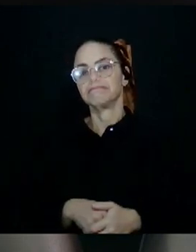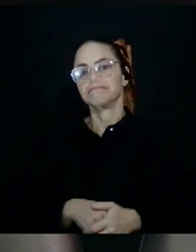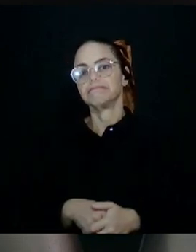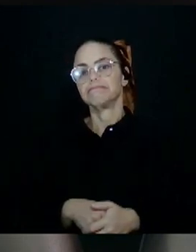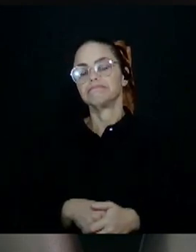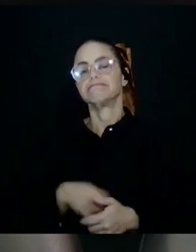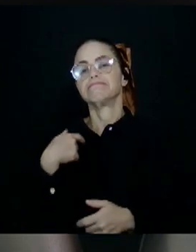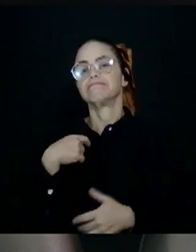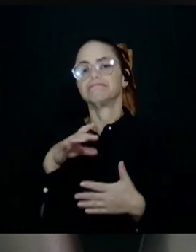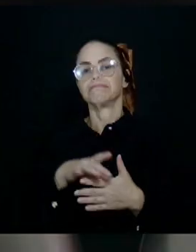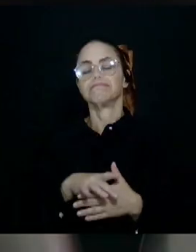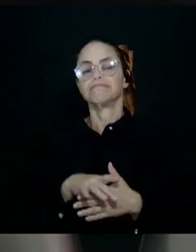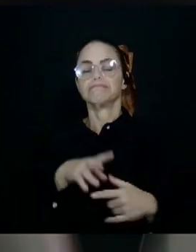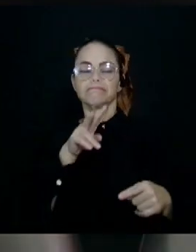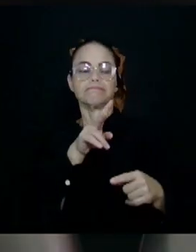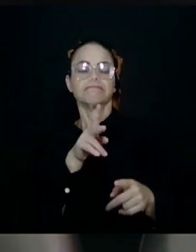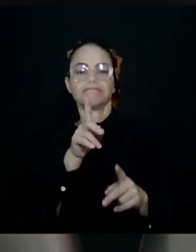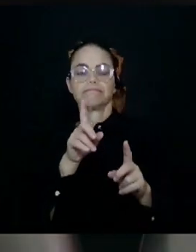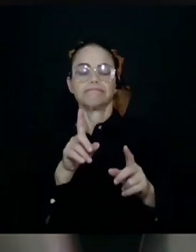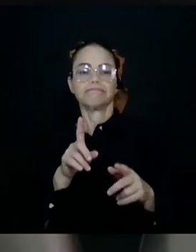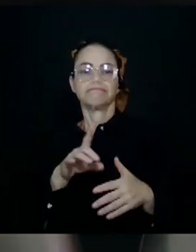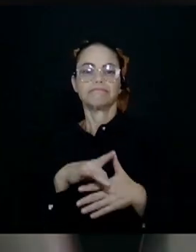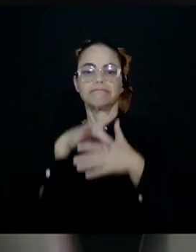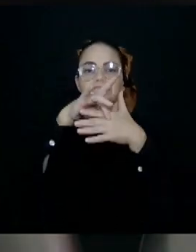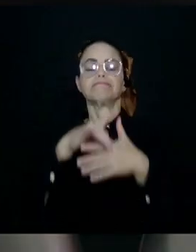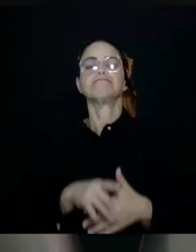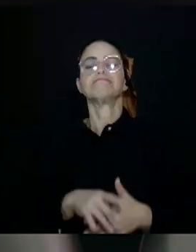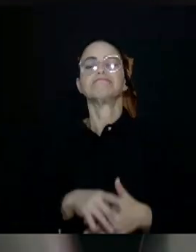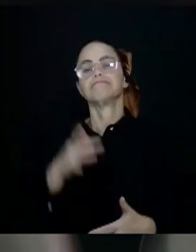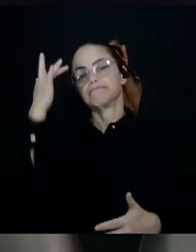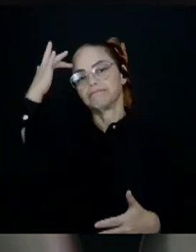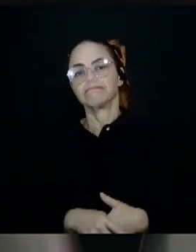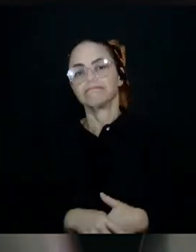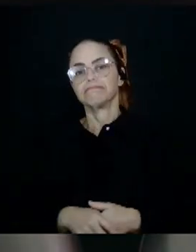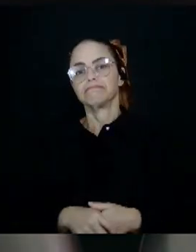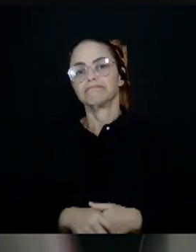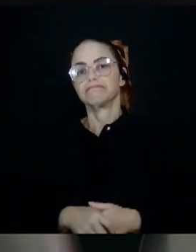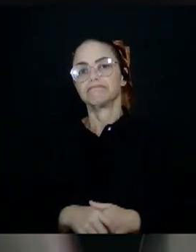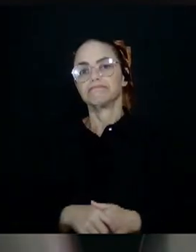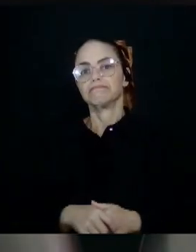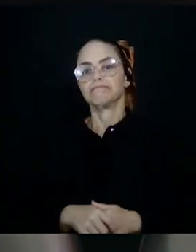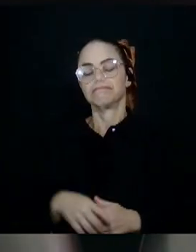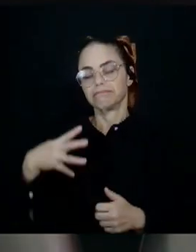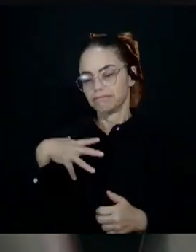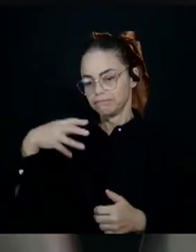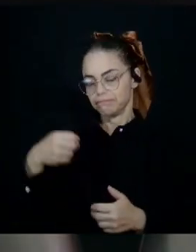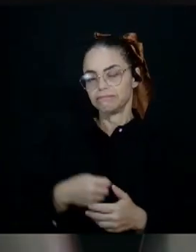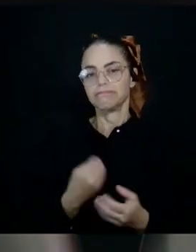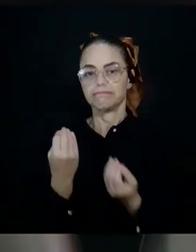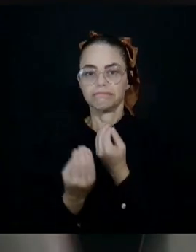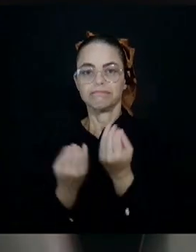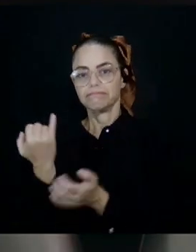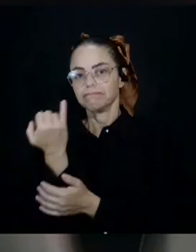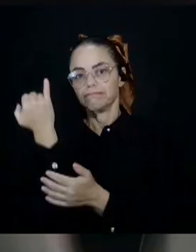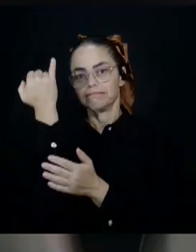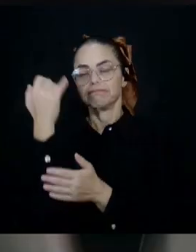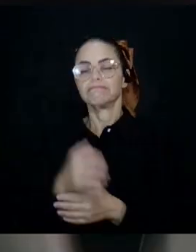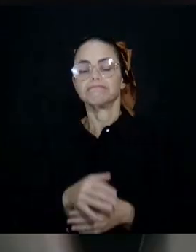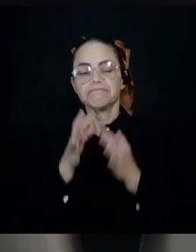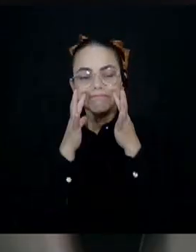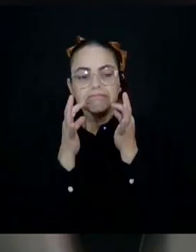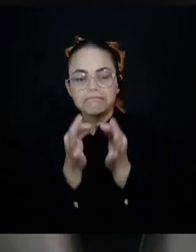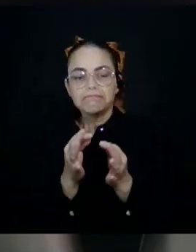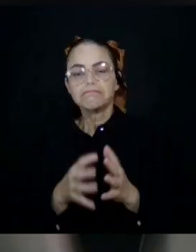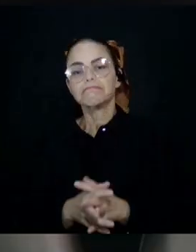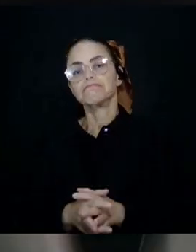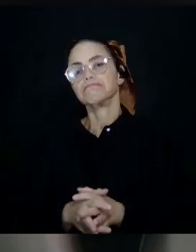que não sabem lidar, e o exemplo que ele deu, né, do filho. Então, como é importante a gente olhar para isso, conversar